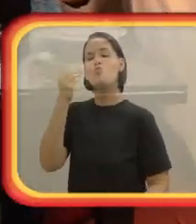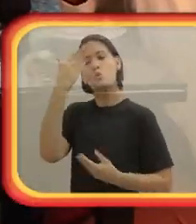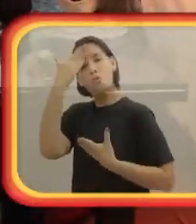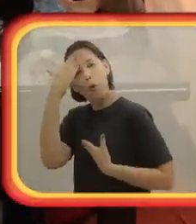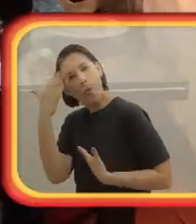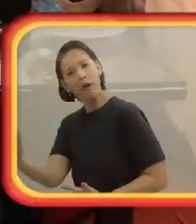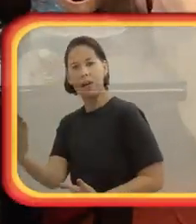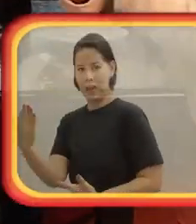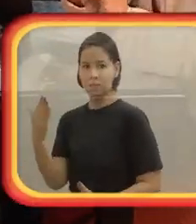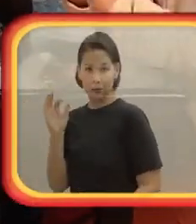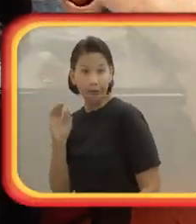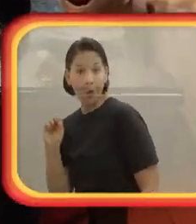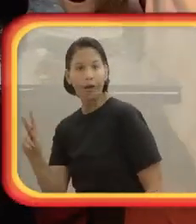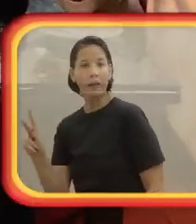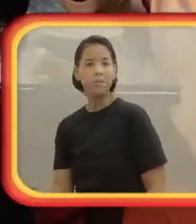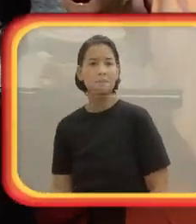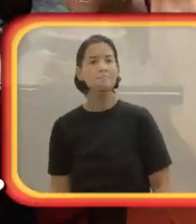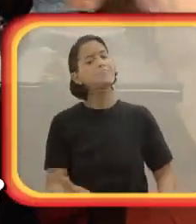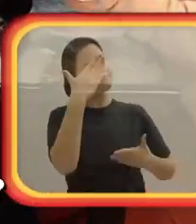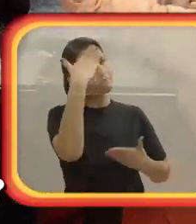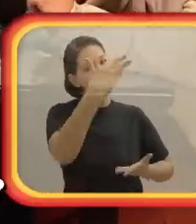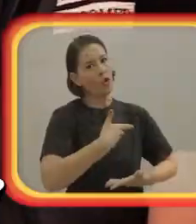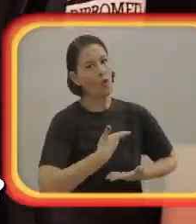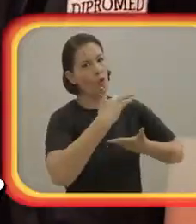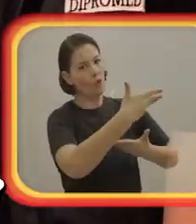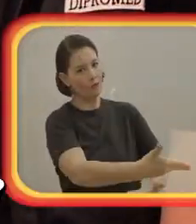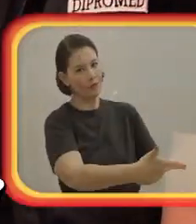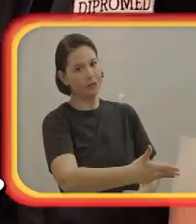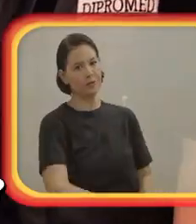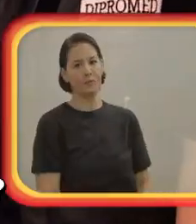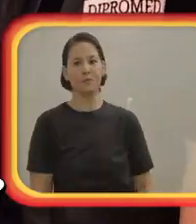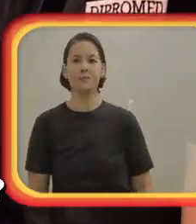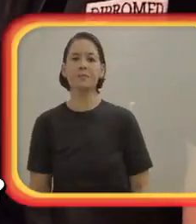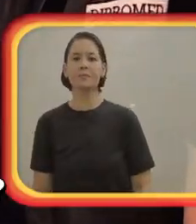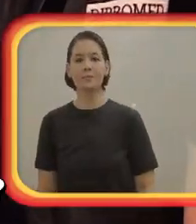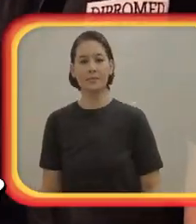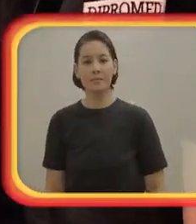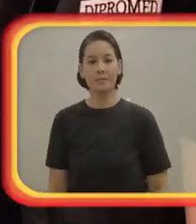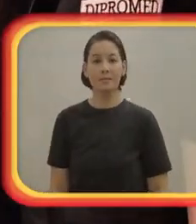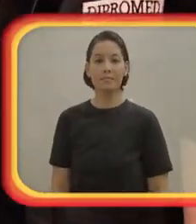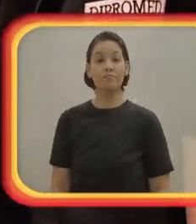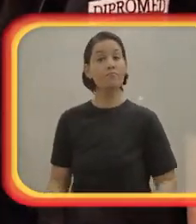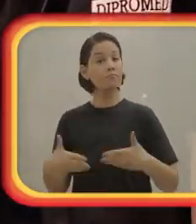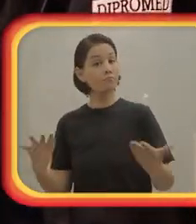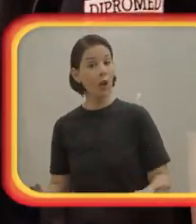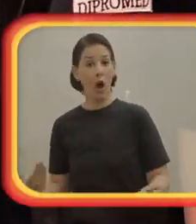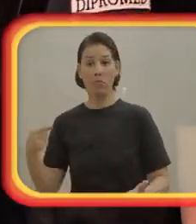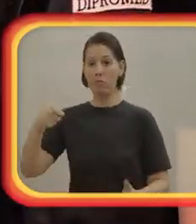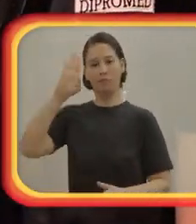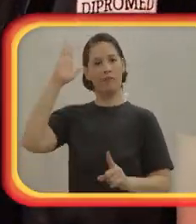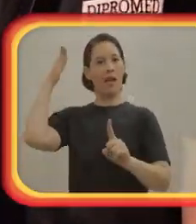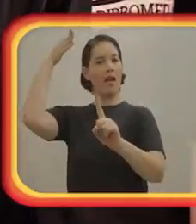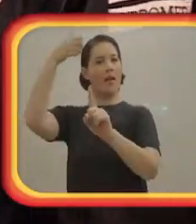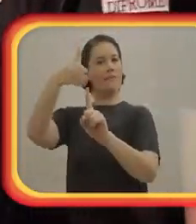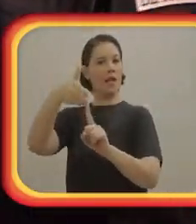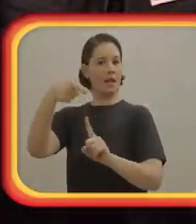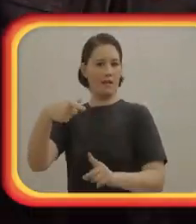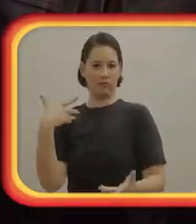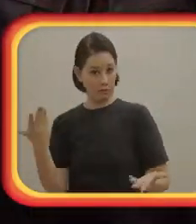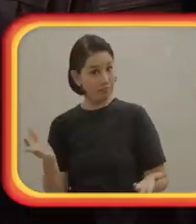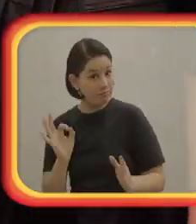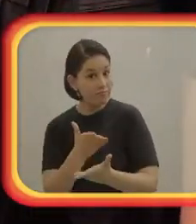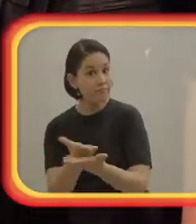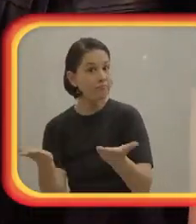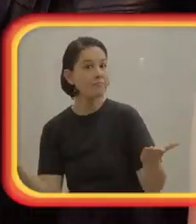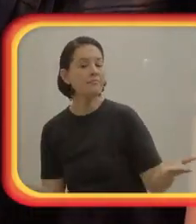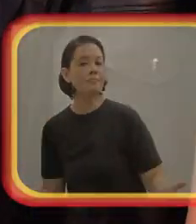compro coisas boas. Tá bom, muito obrigada, viu? Obrigada pelo convite. Então tá aqui